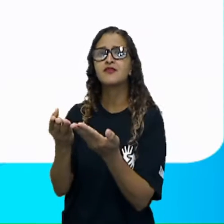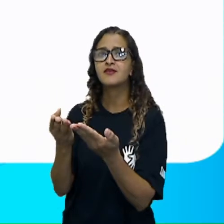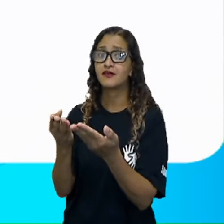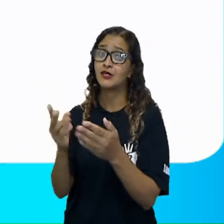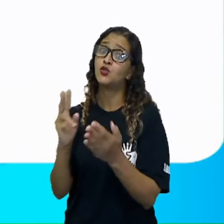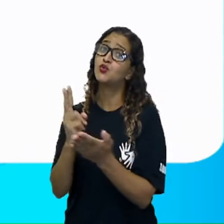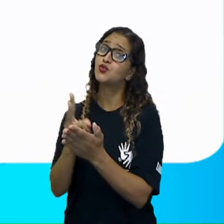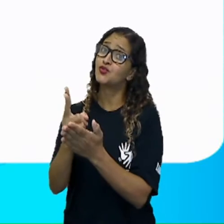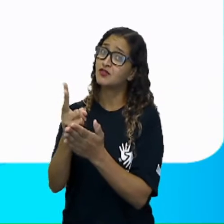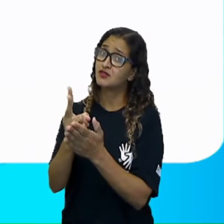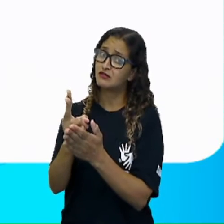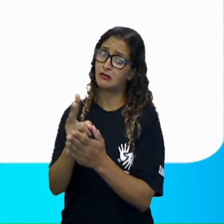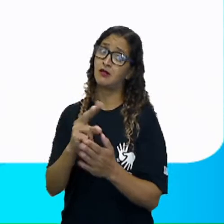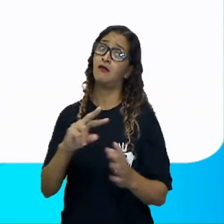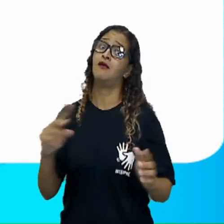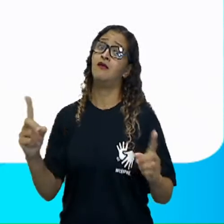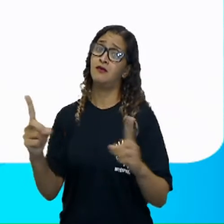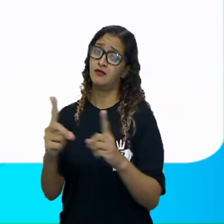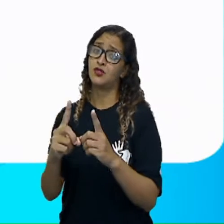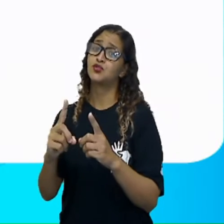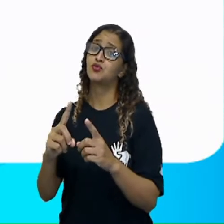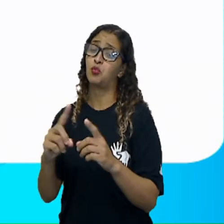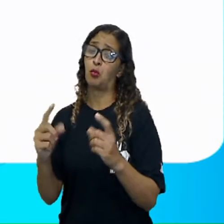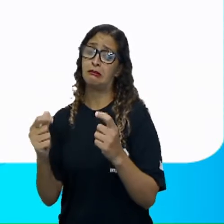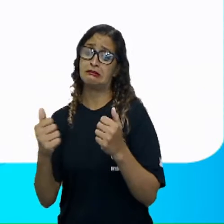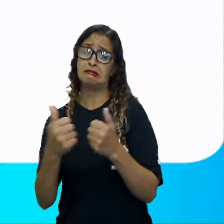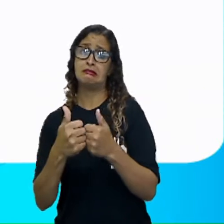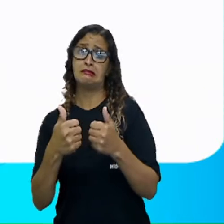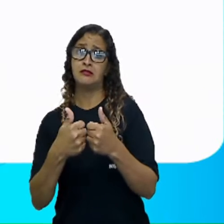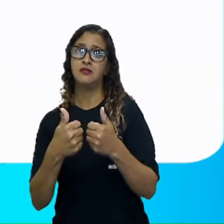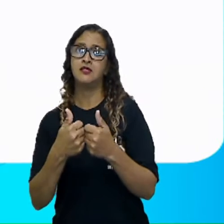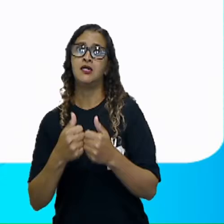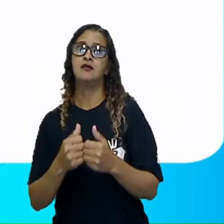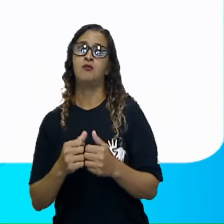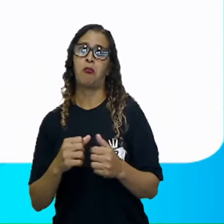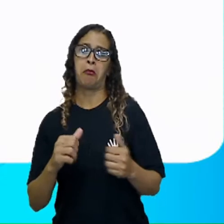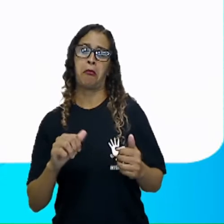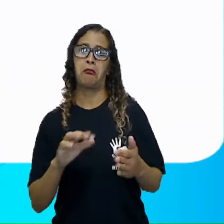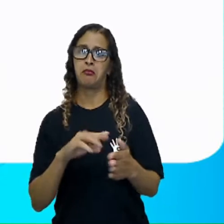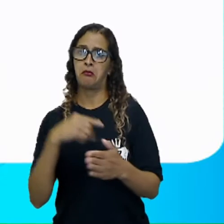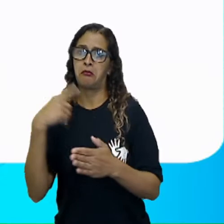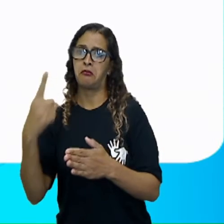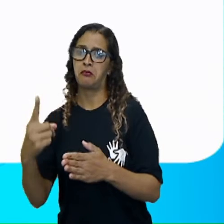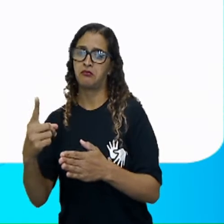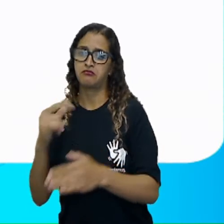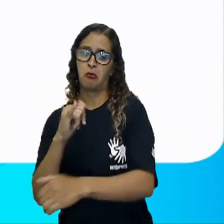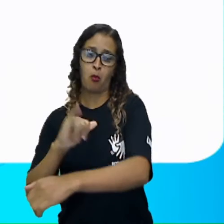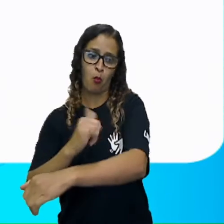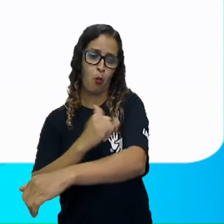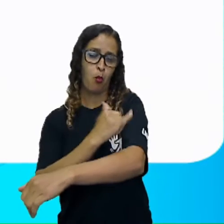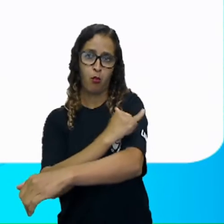Se continuarmos assim, engordando, faremos um quádruplo perfeito.